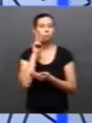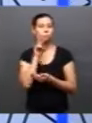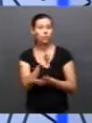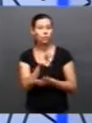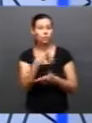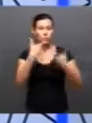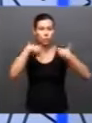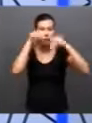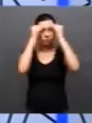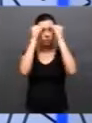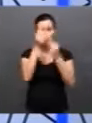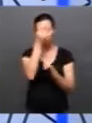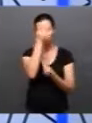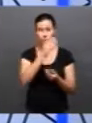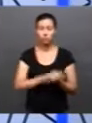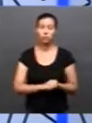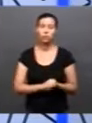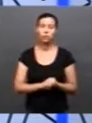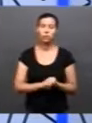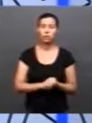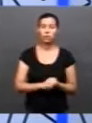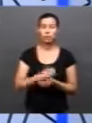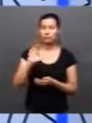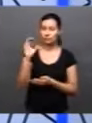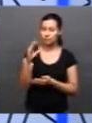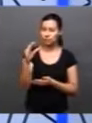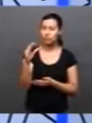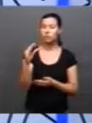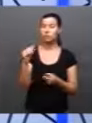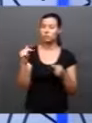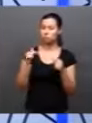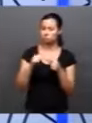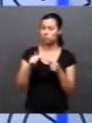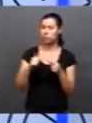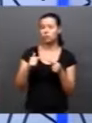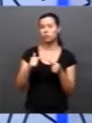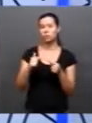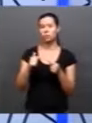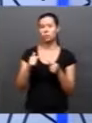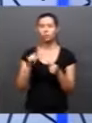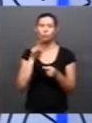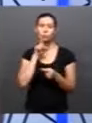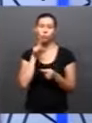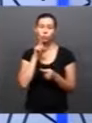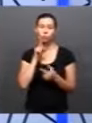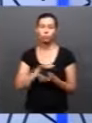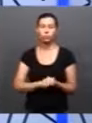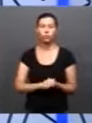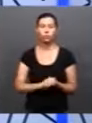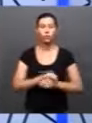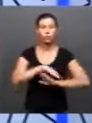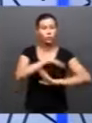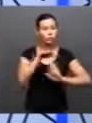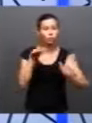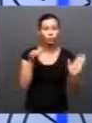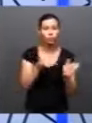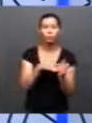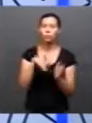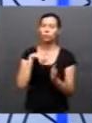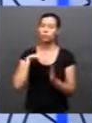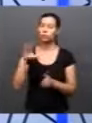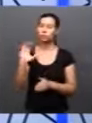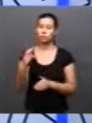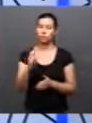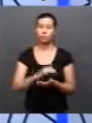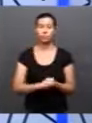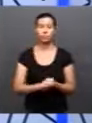linguagem acessível, mostrando que a ciência faz parte do nosso dia a dia, né? Ela está em todos os... É aquela brincadeira assim, na Bahia a gente fala